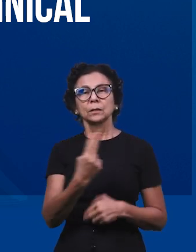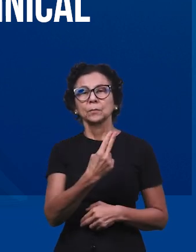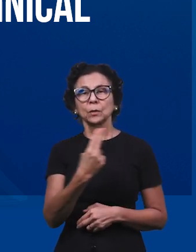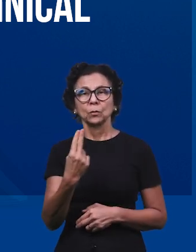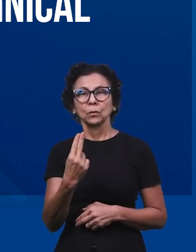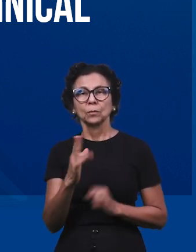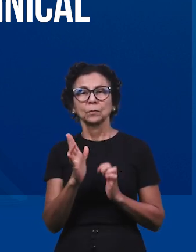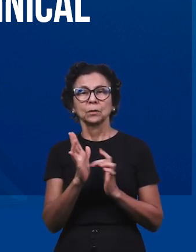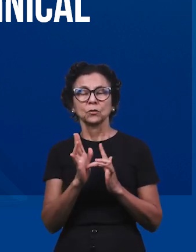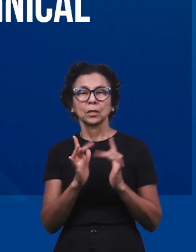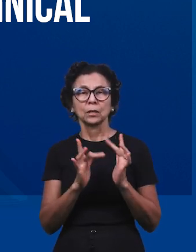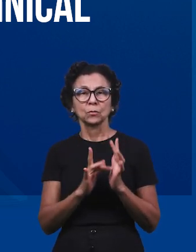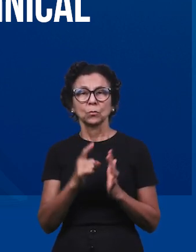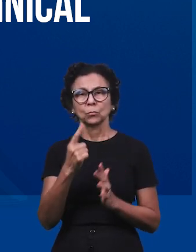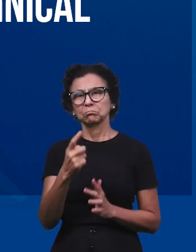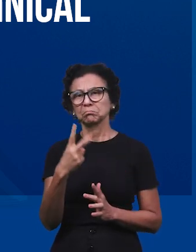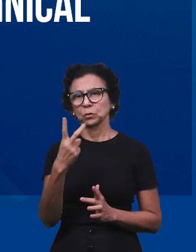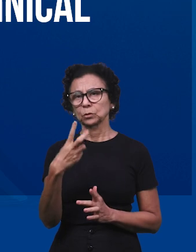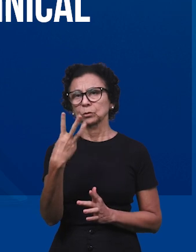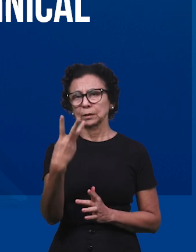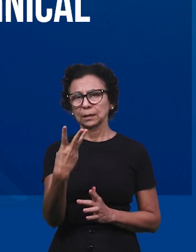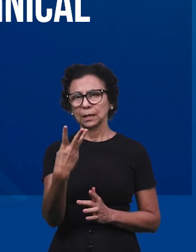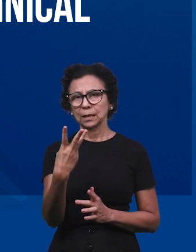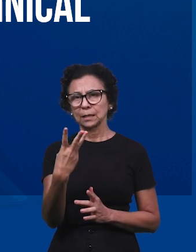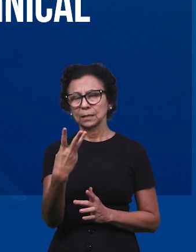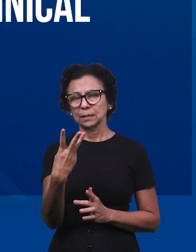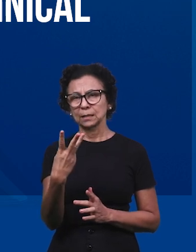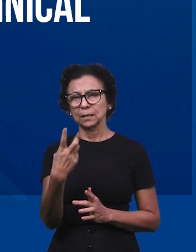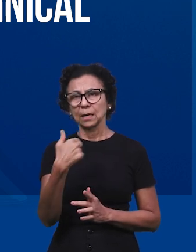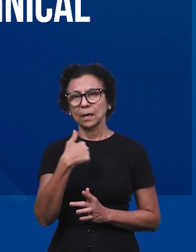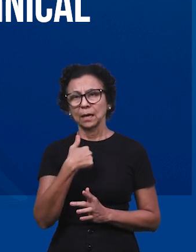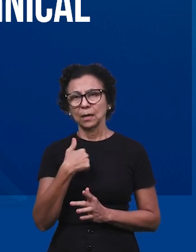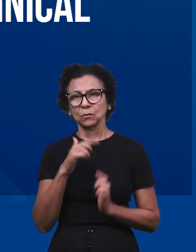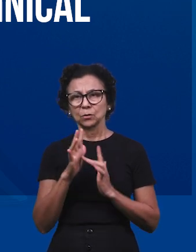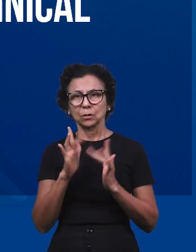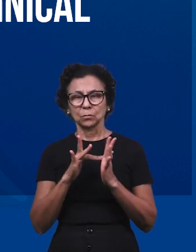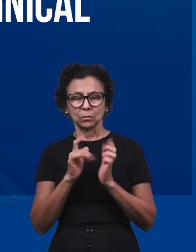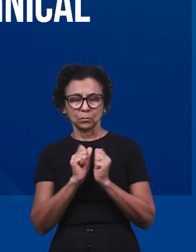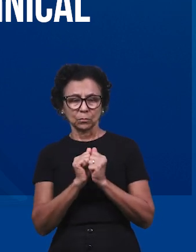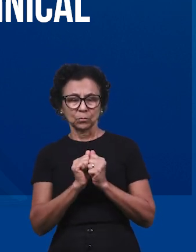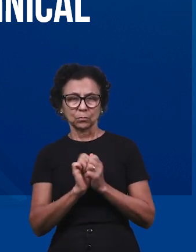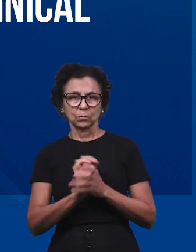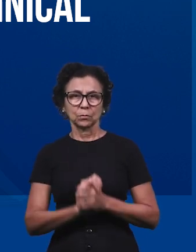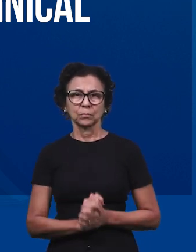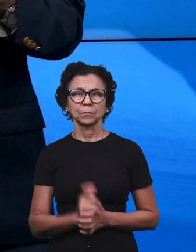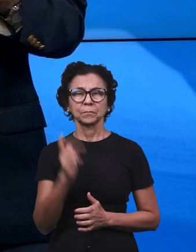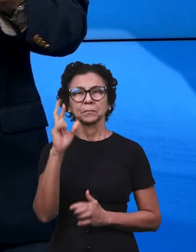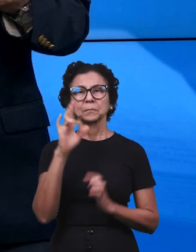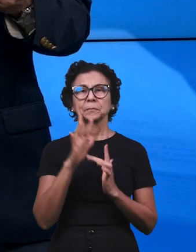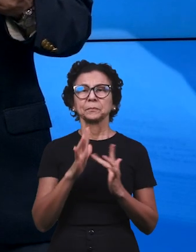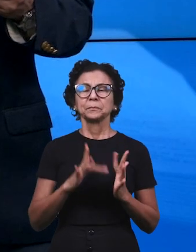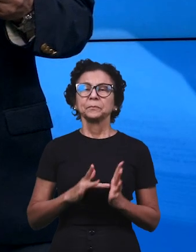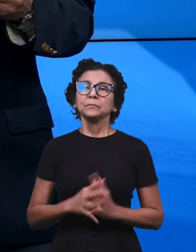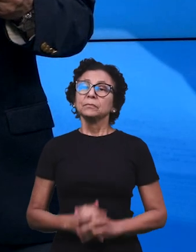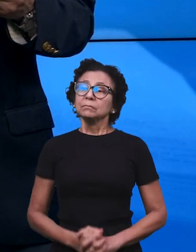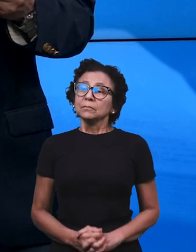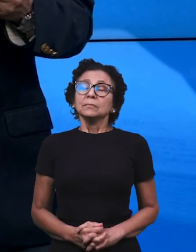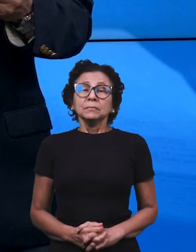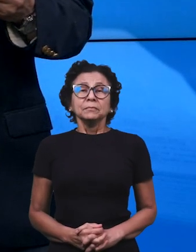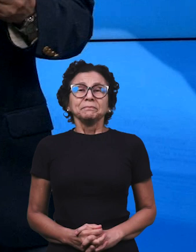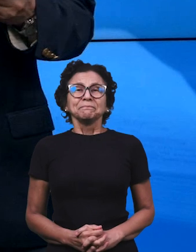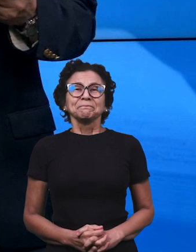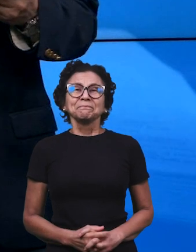nome, aí estou eu com eles. A paz do Senhor Jesus. Amém, Marcelo, muito